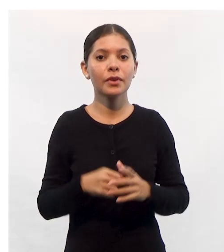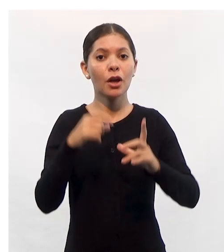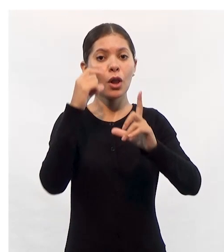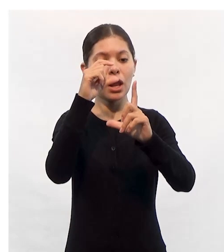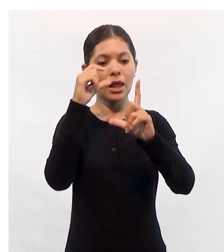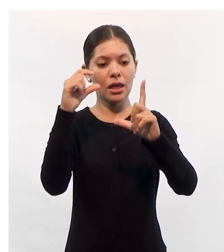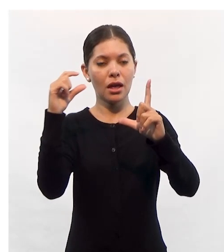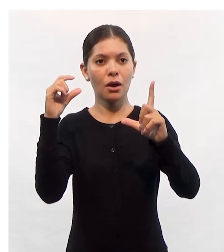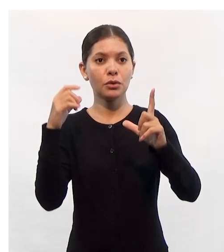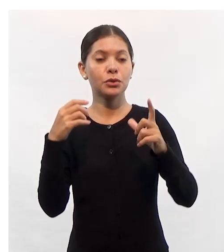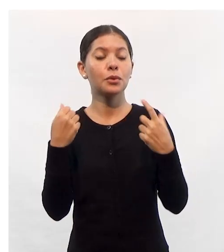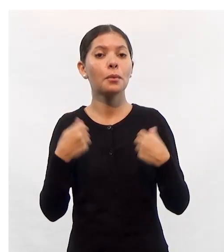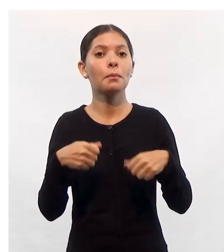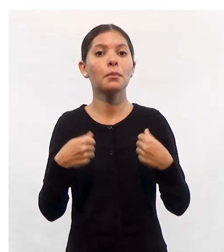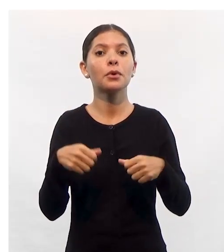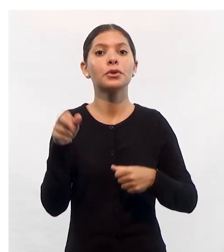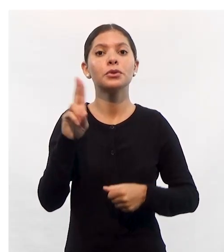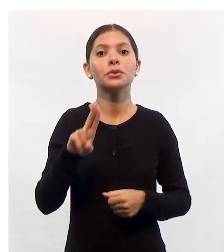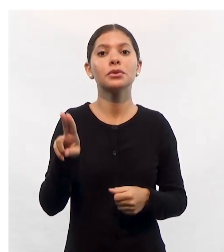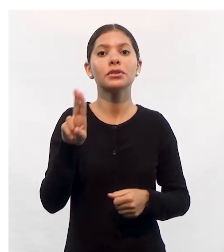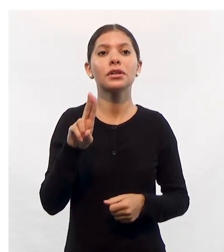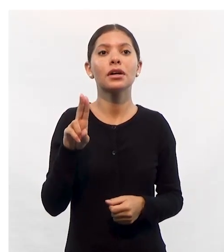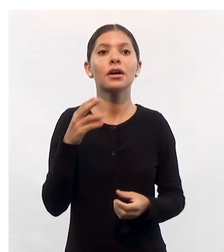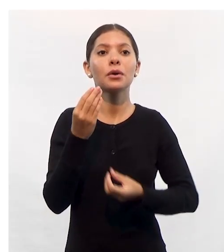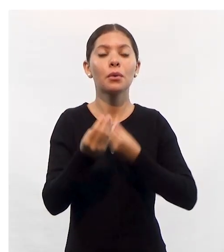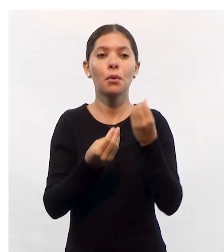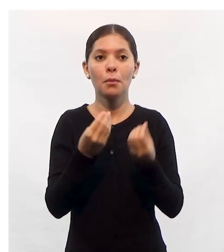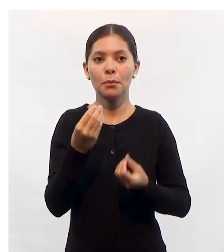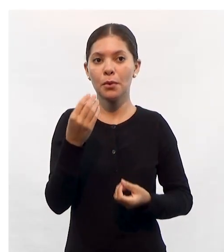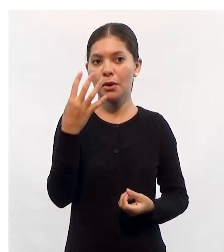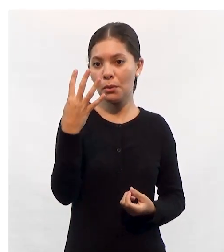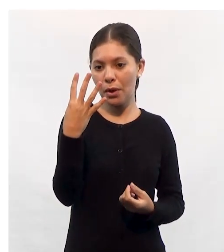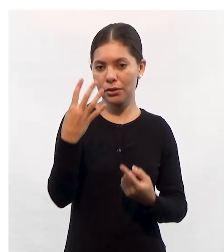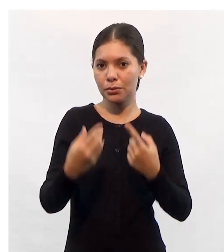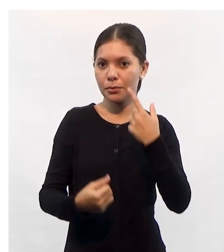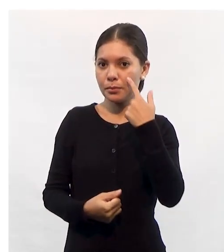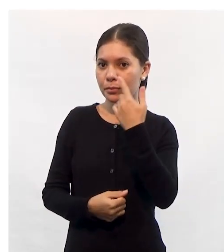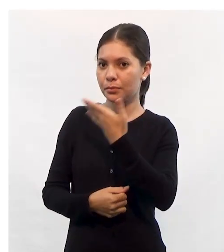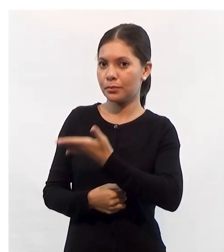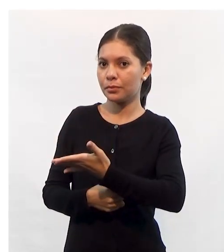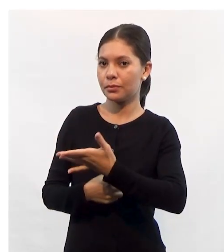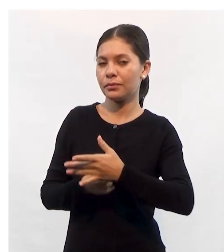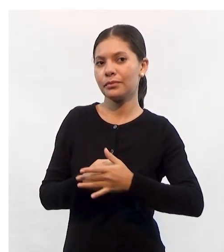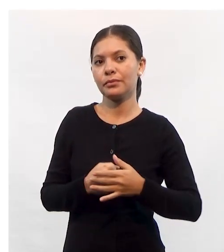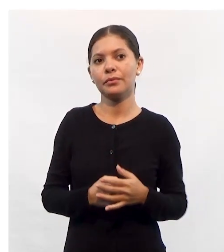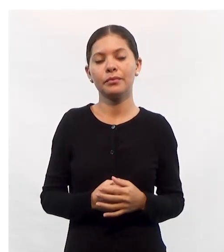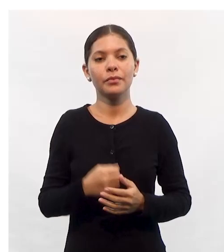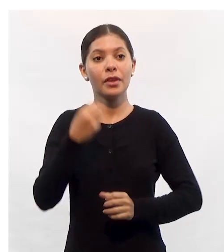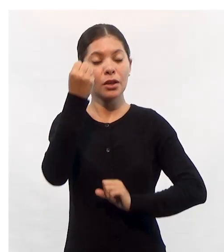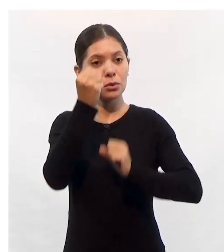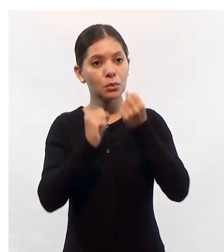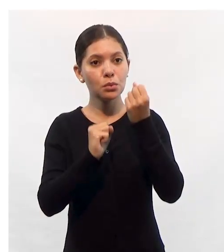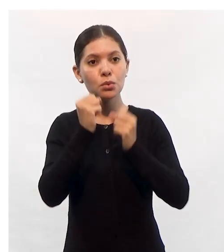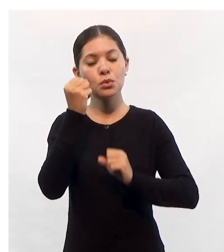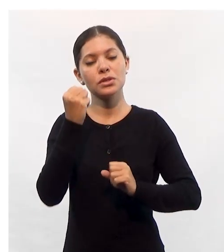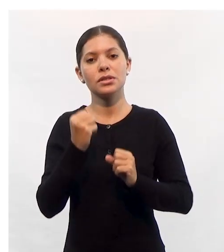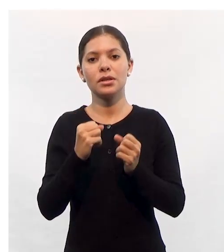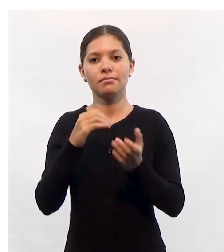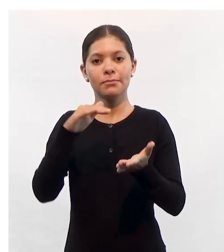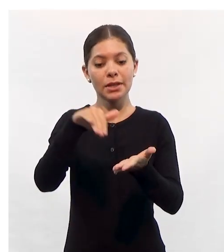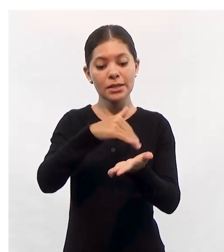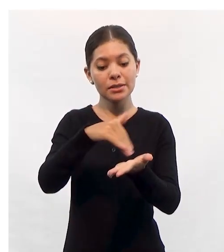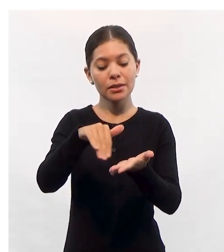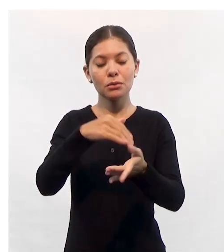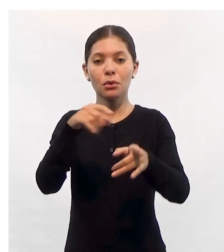esses layouts eles podem ser utilizados, esse arranjo, em indústrias, pode ser utilizado em armazém, em